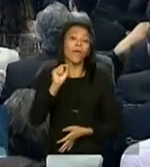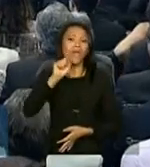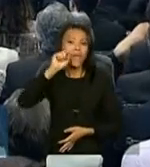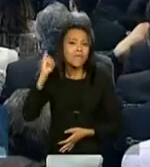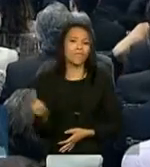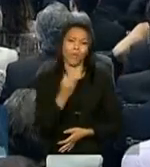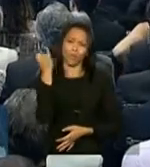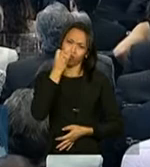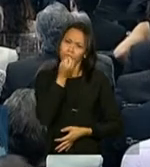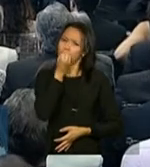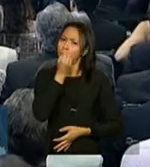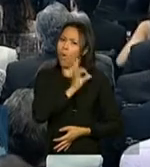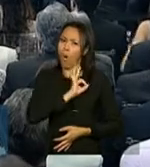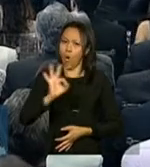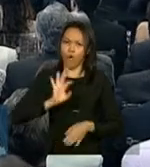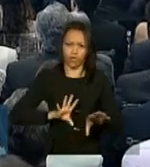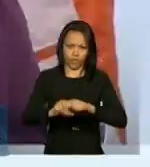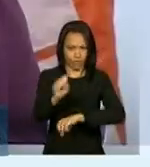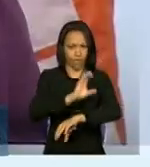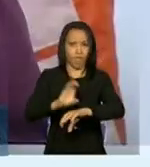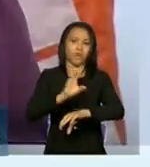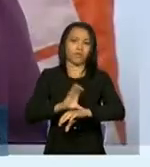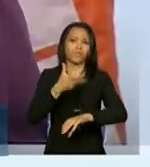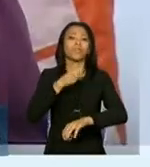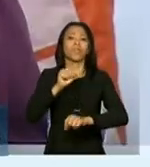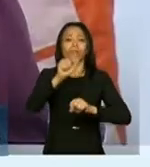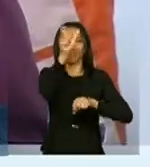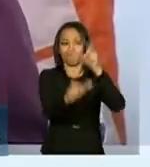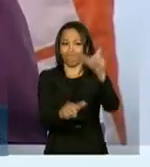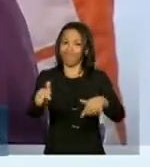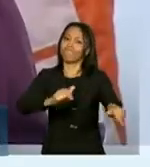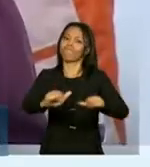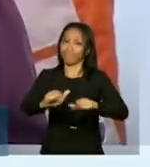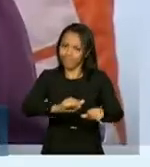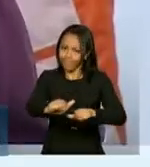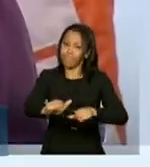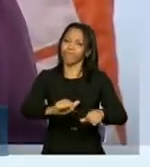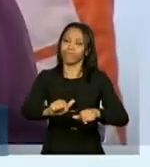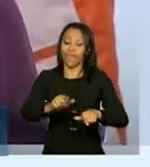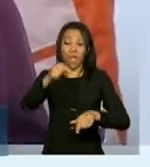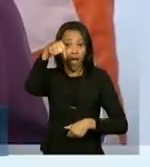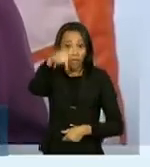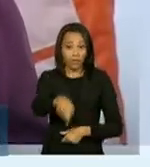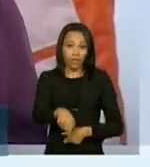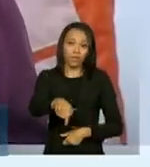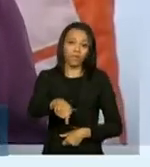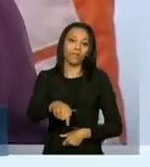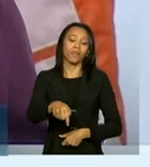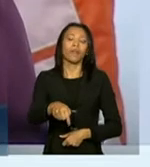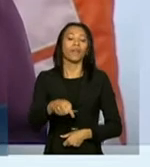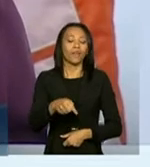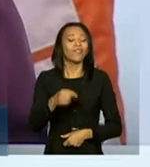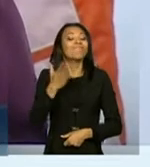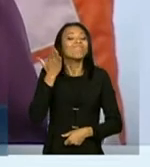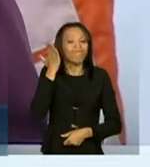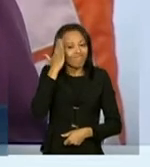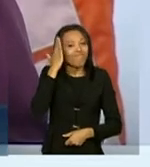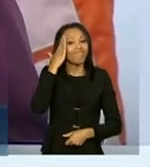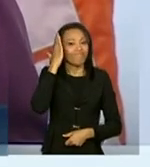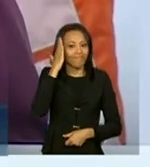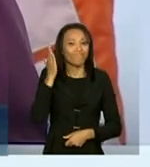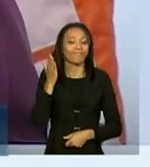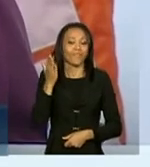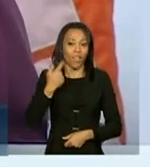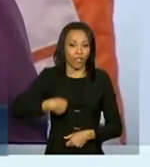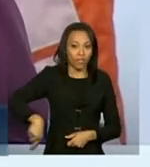boa formação profissional dos trabalhadores. E aqui eu faço um reconhecimento.